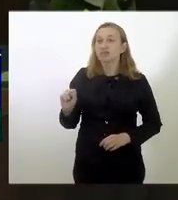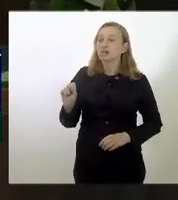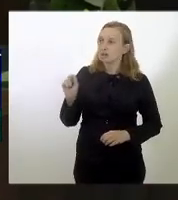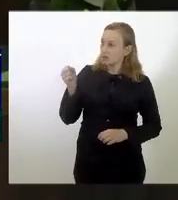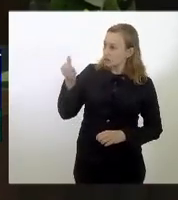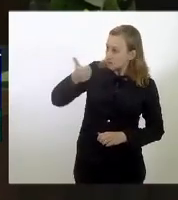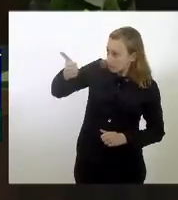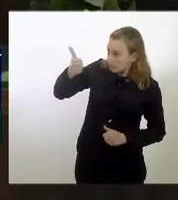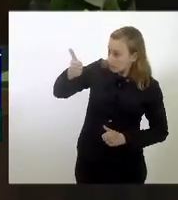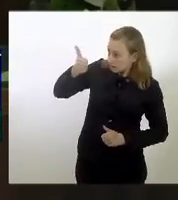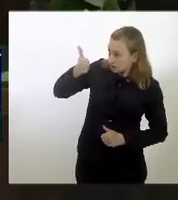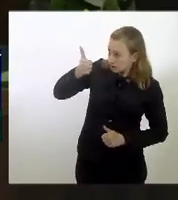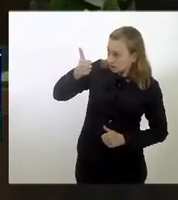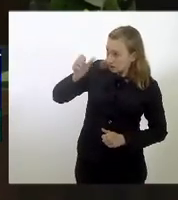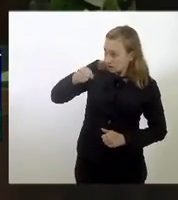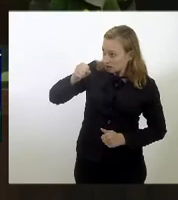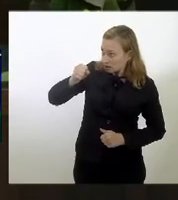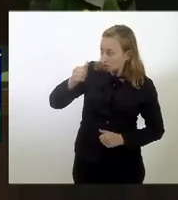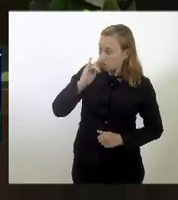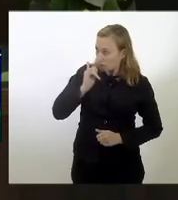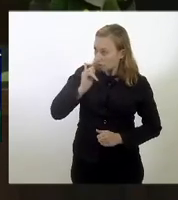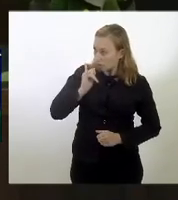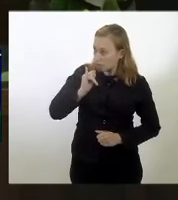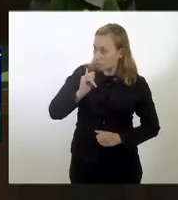favorável. Com relator.